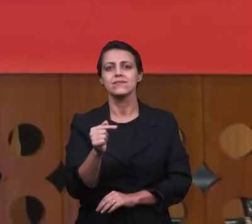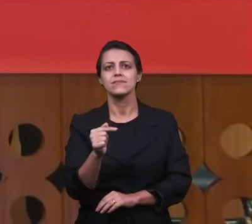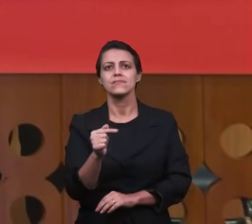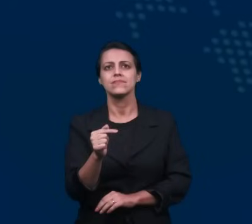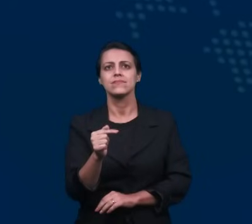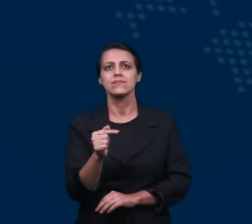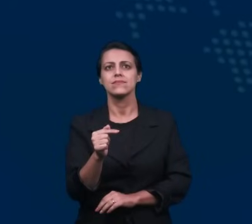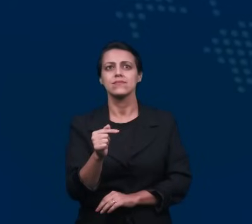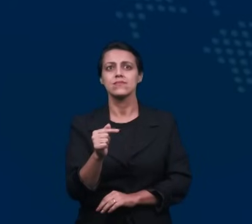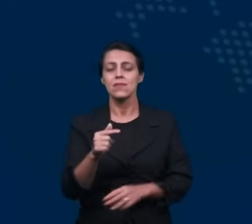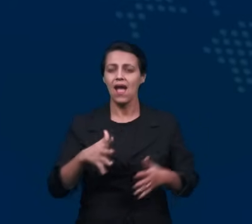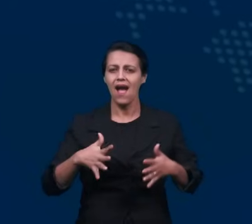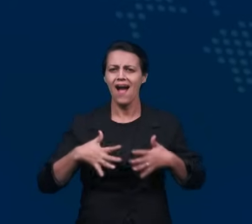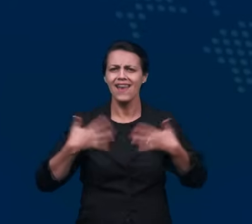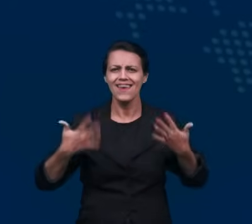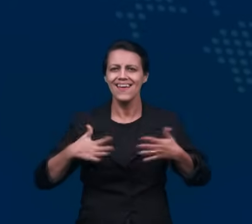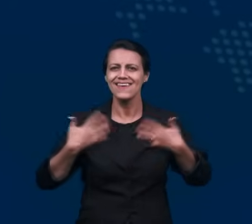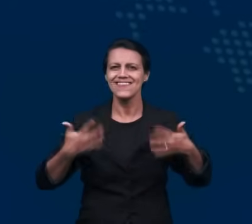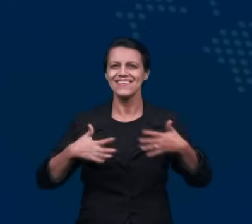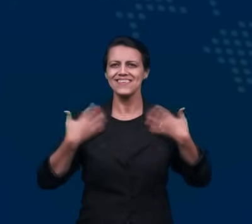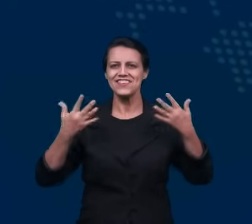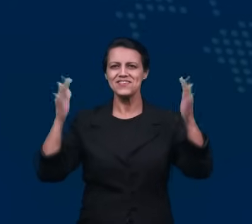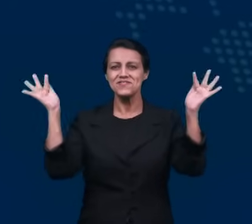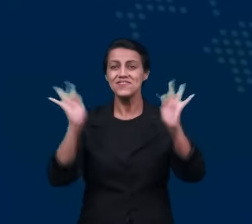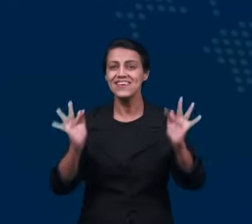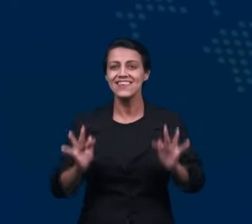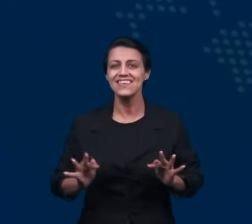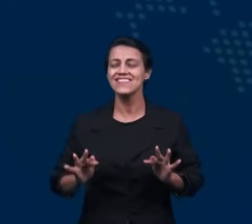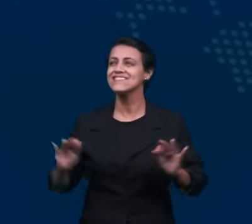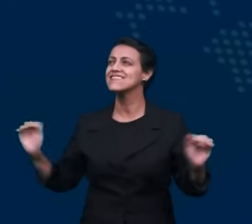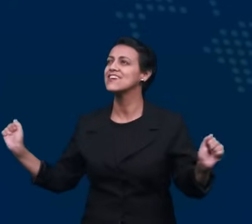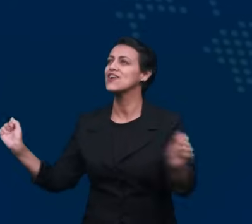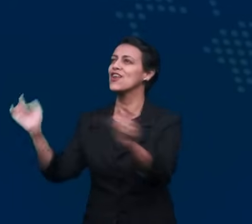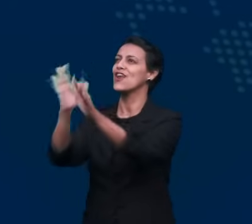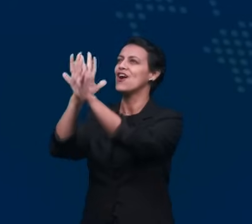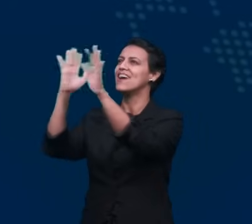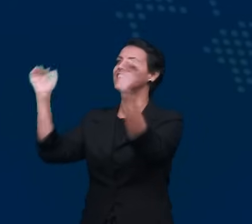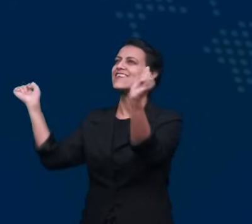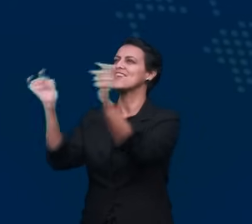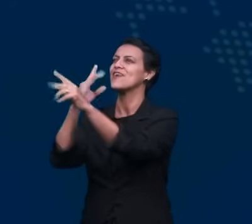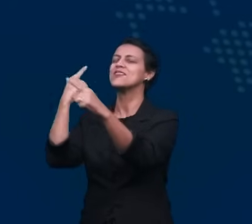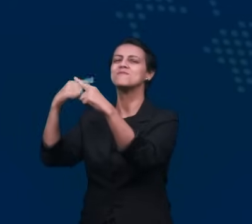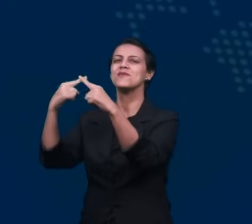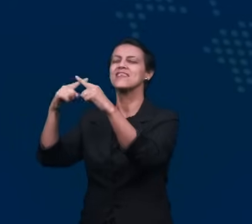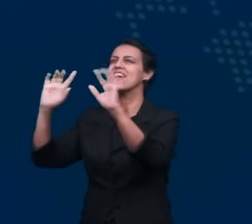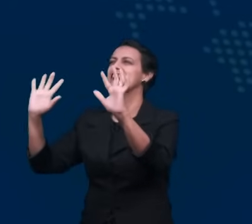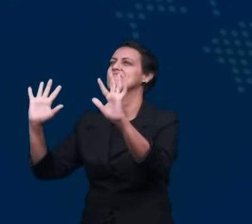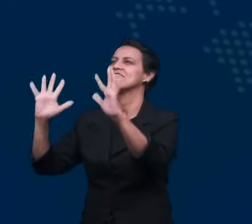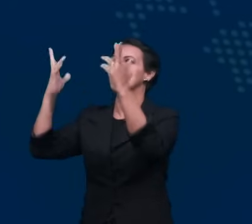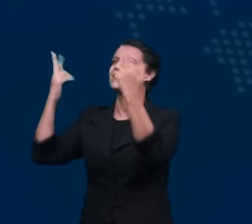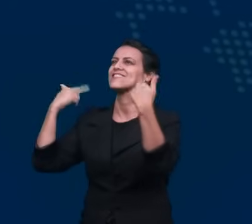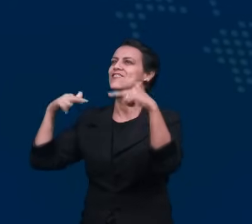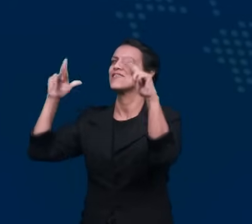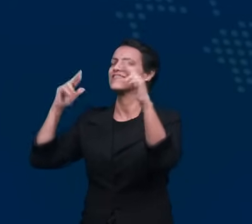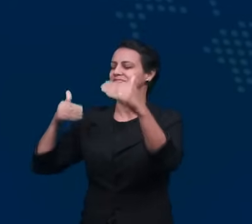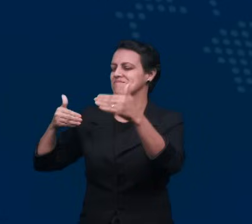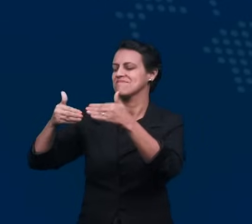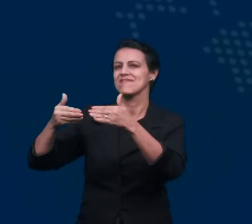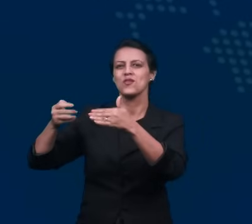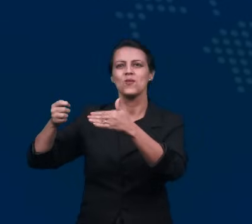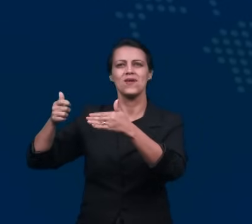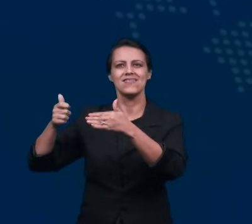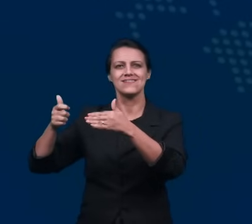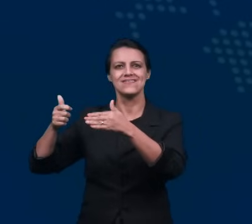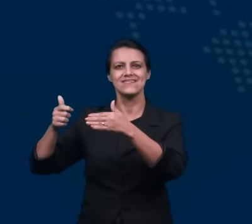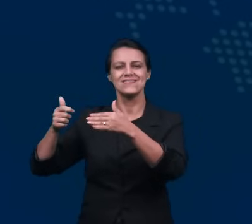nos alegremos e demos de glória, porque as bodas do Cordeiro. Por último, o texto que é